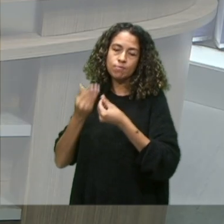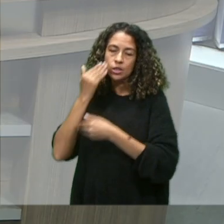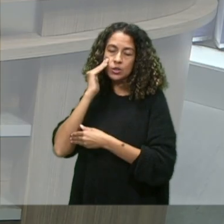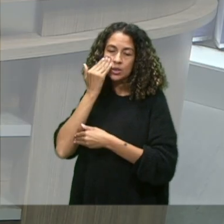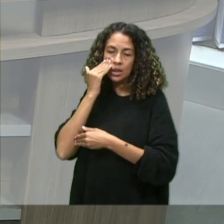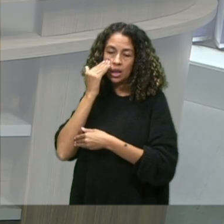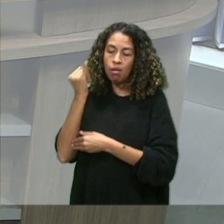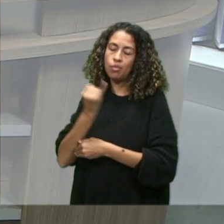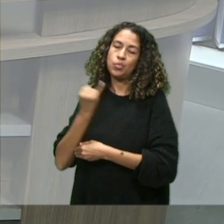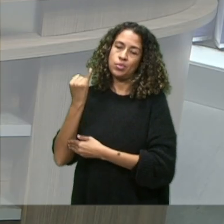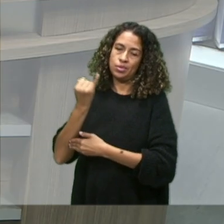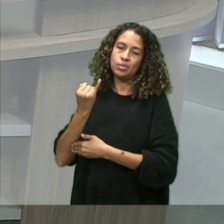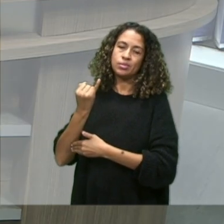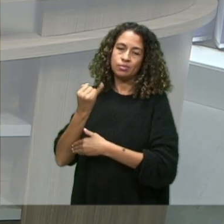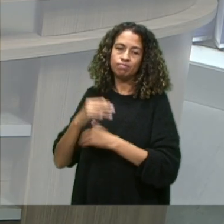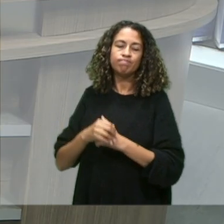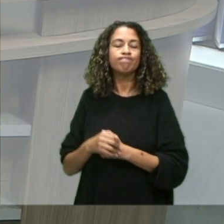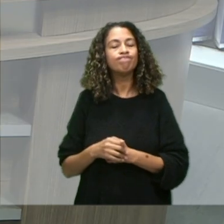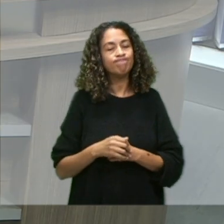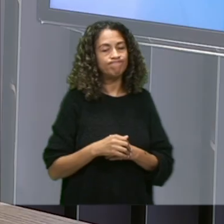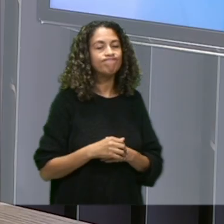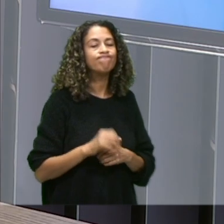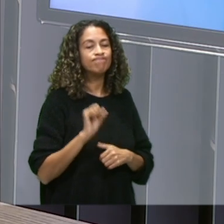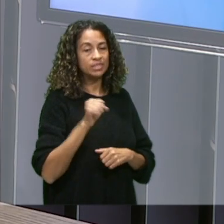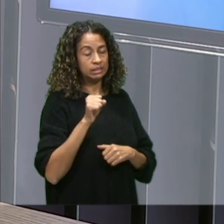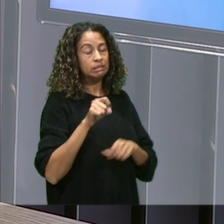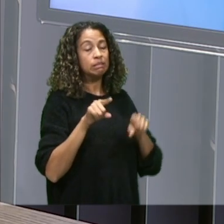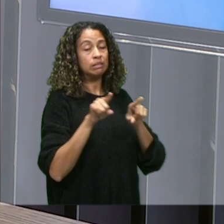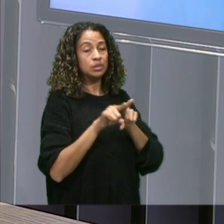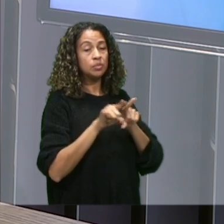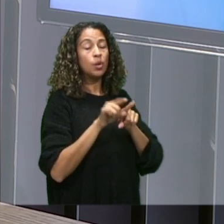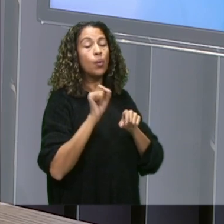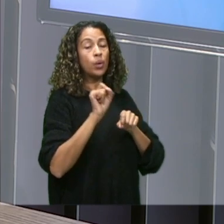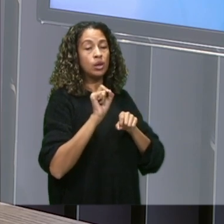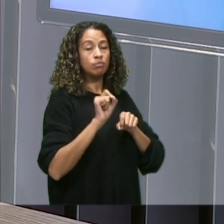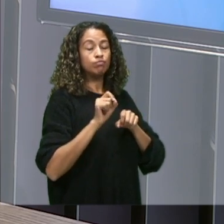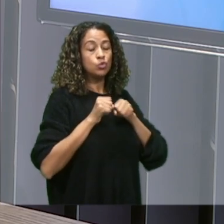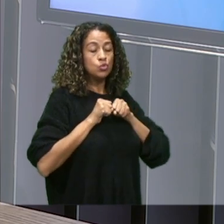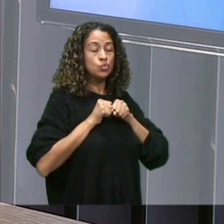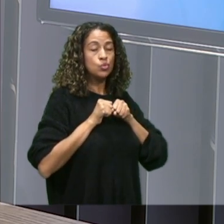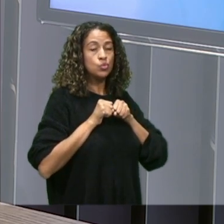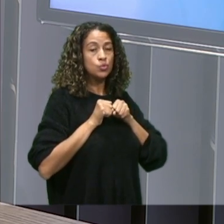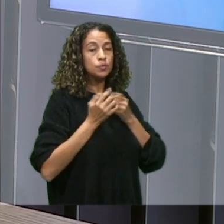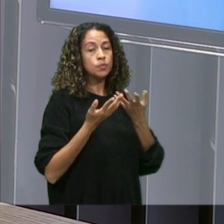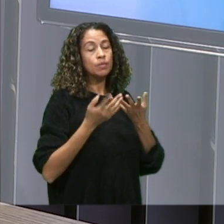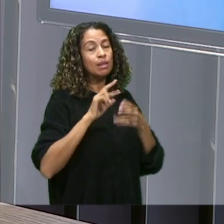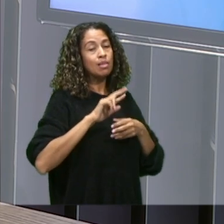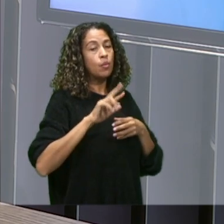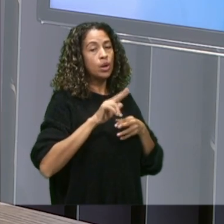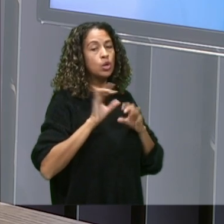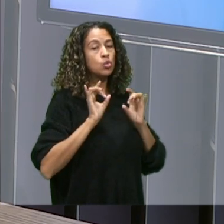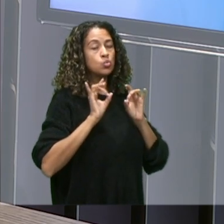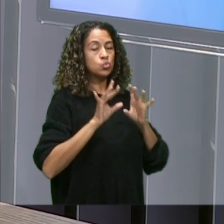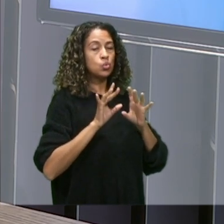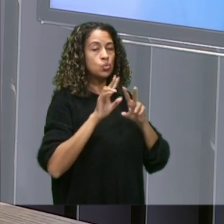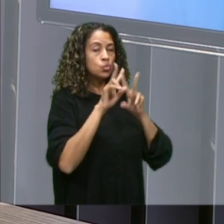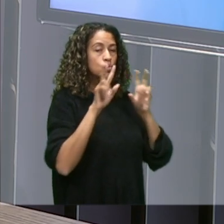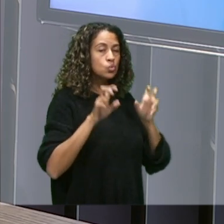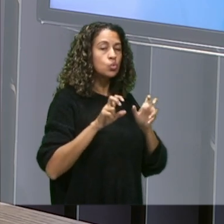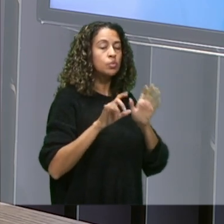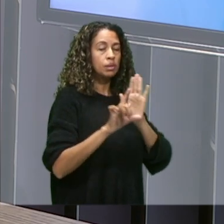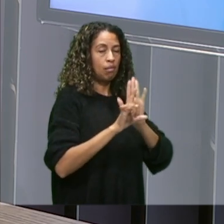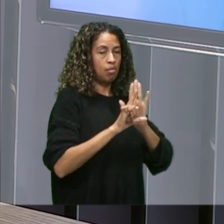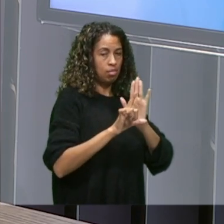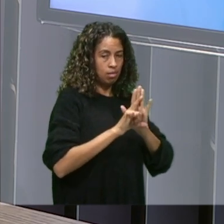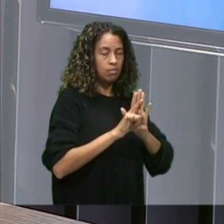é importante. E assim, expandindo um pouco, não apenas dessa questão do que traz a lei mesmo,